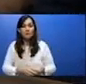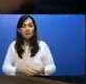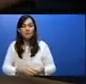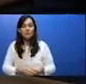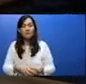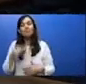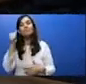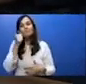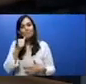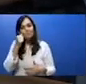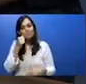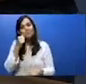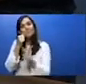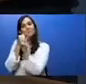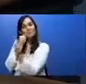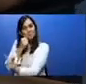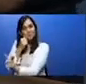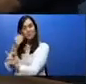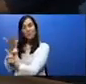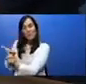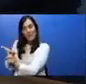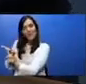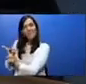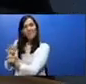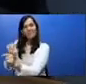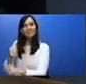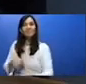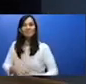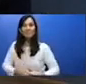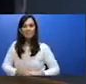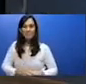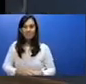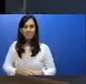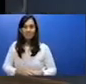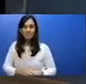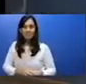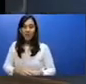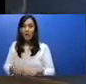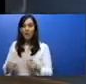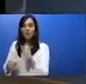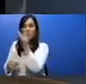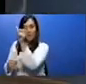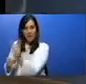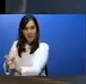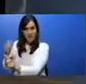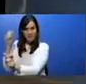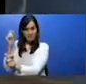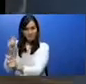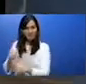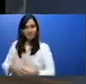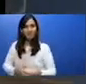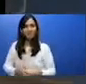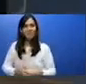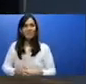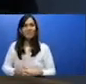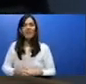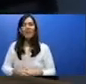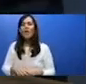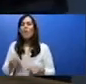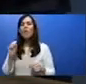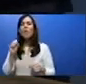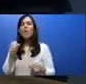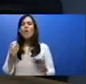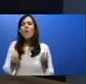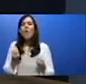É a figura de uma mulher, tá? 2. Em que posição a Mona Lisa